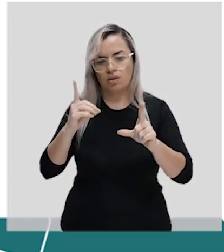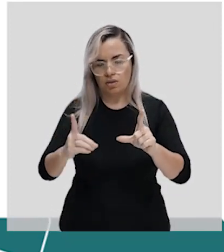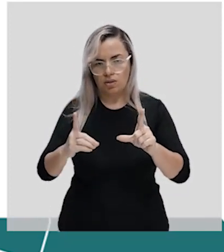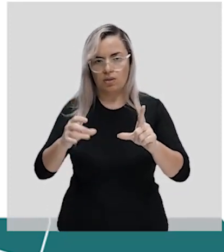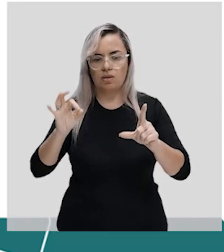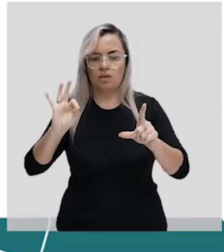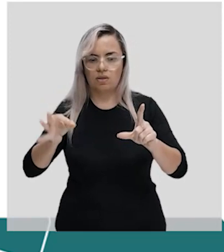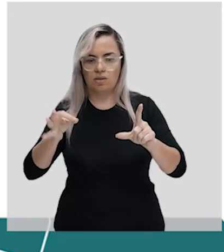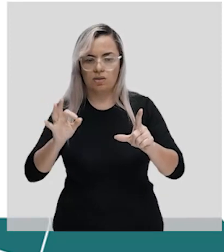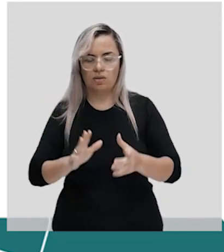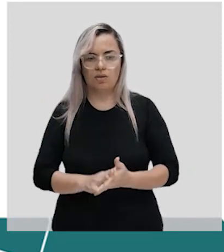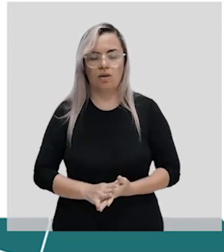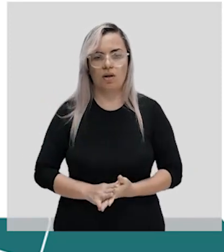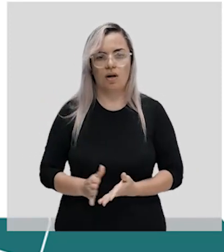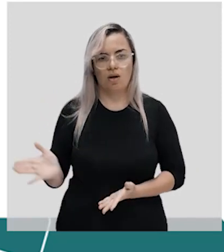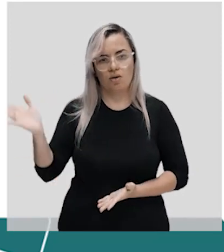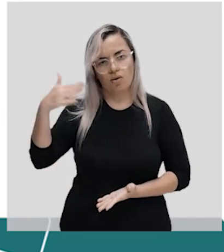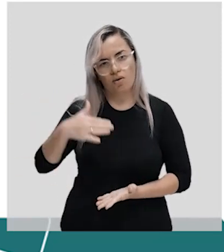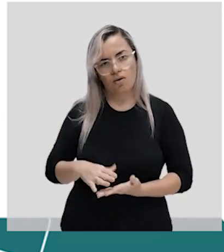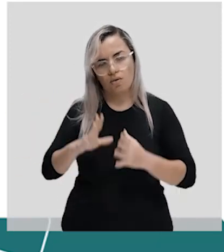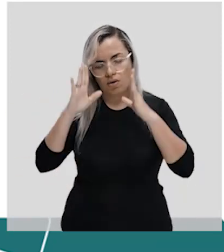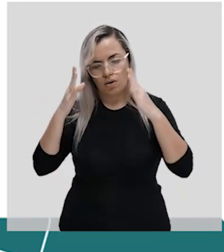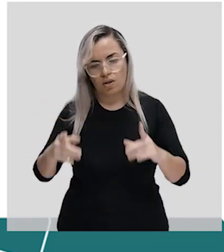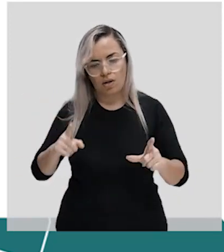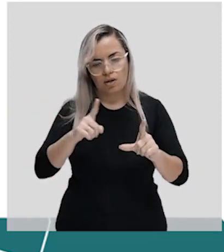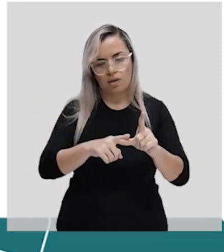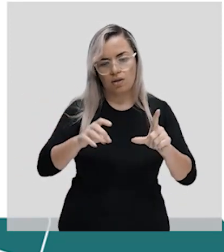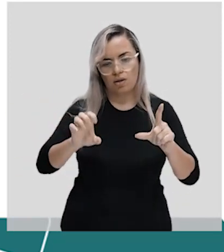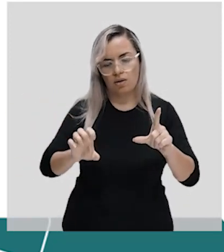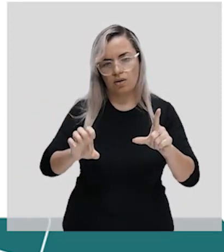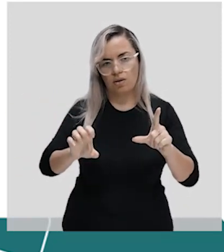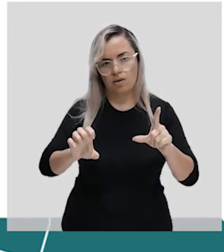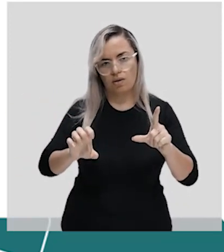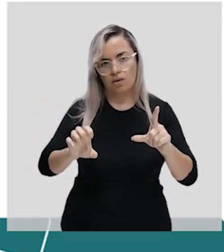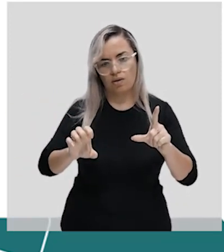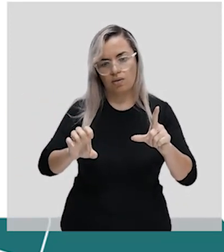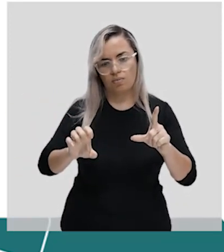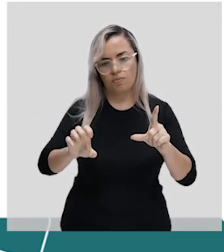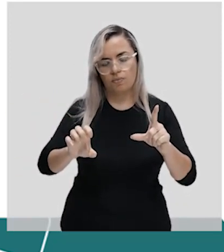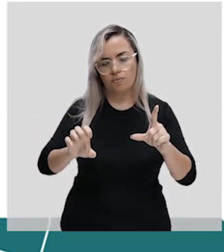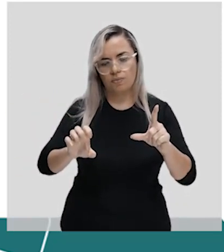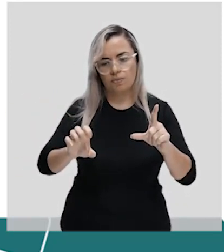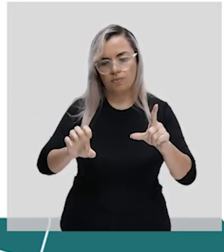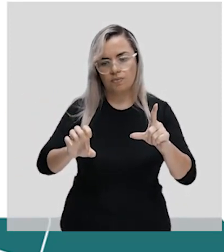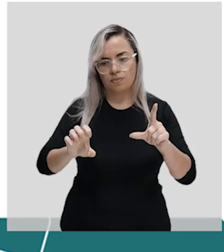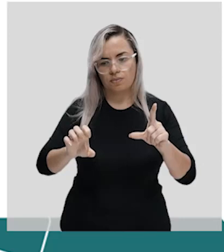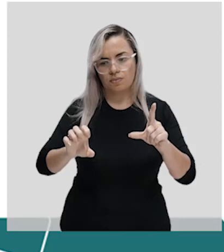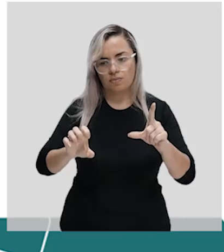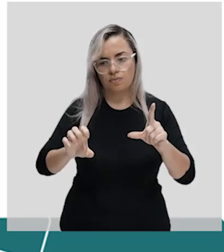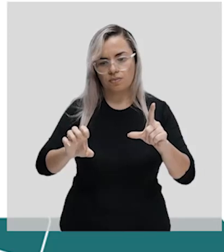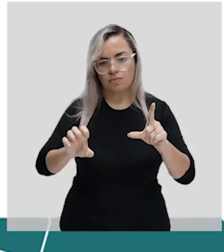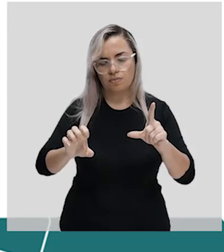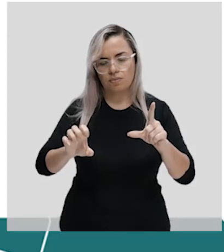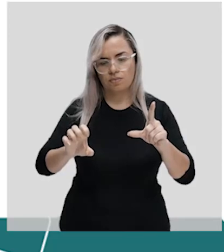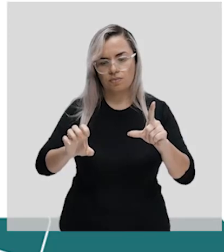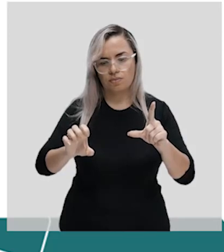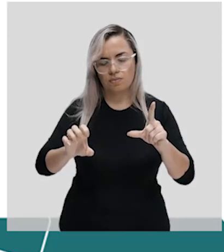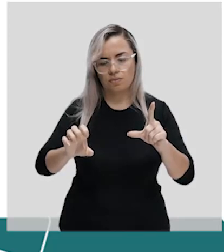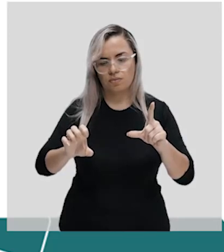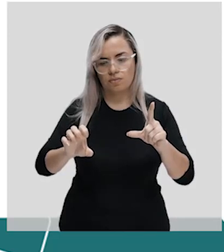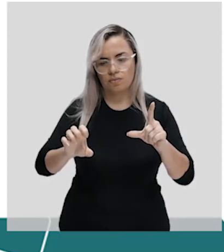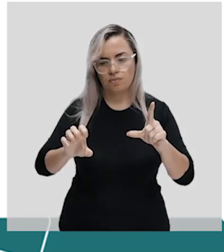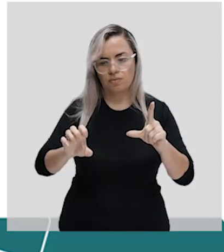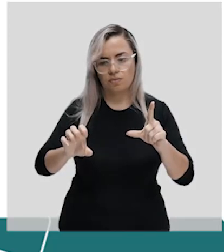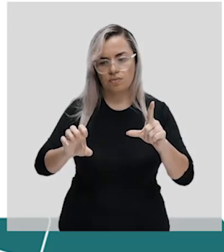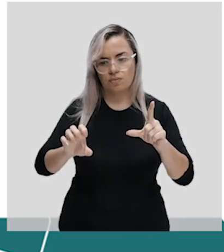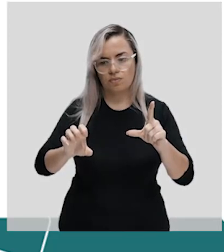analisar aqui a letra E. Ele está falando que teoria é uma ideia apoiada pelo conhecimento científico que é de tão